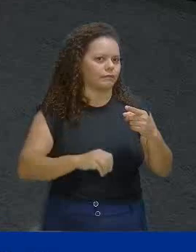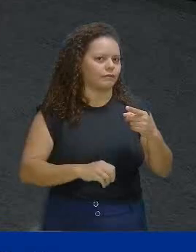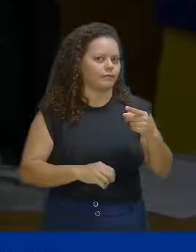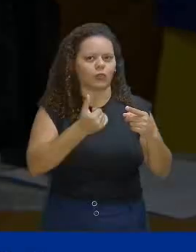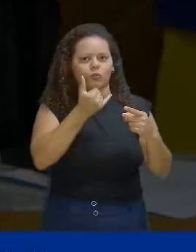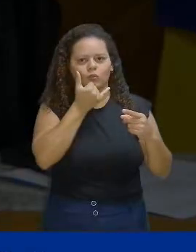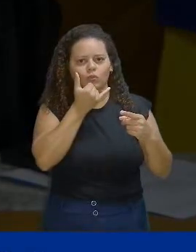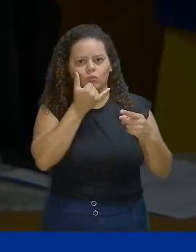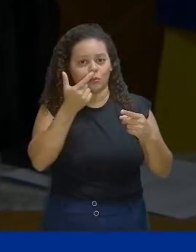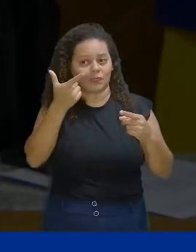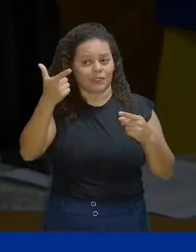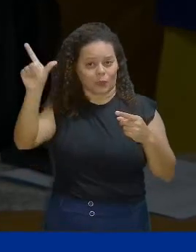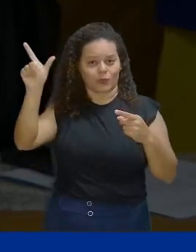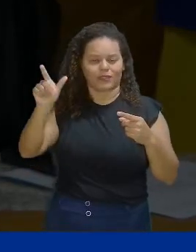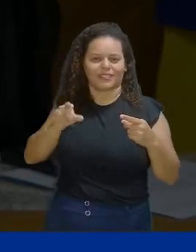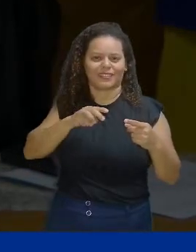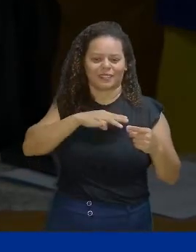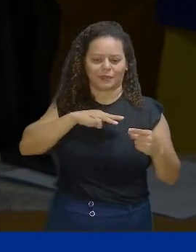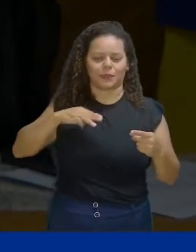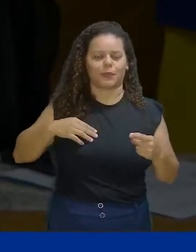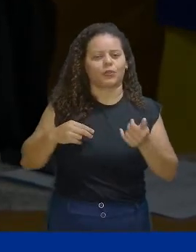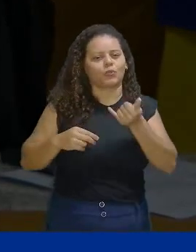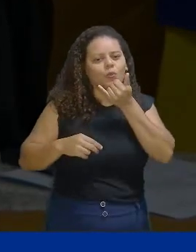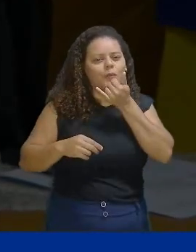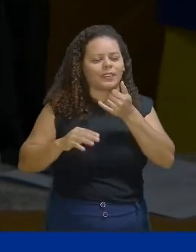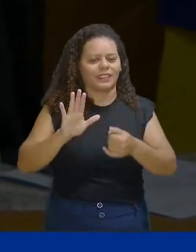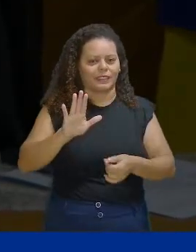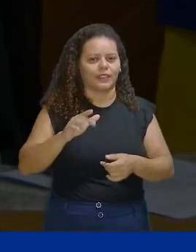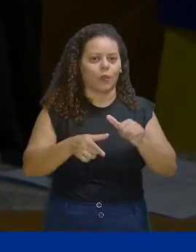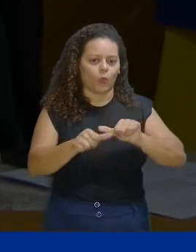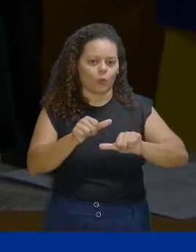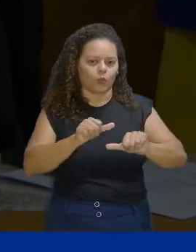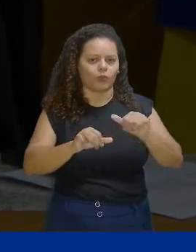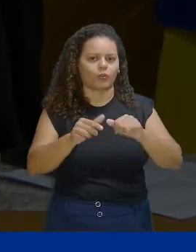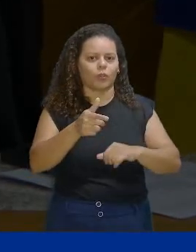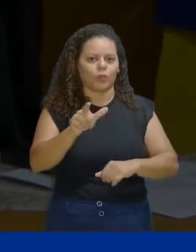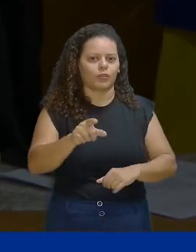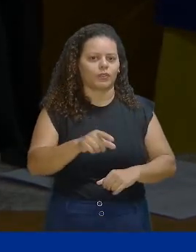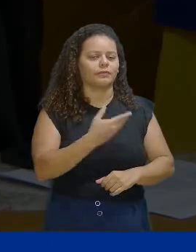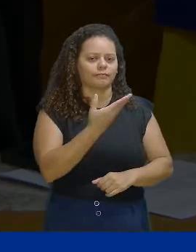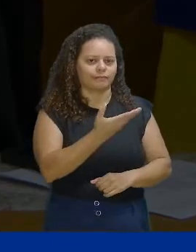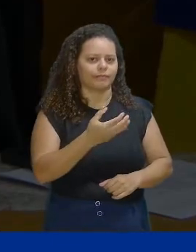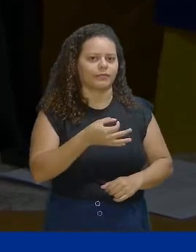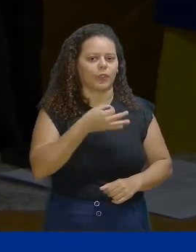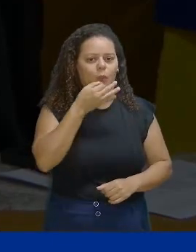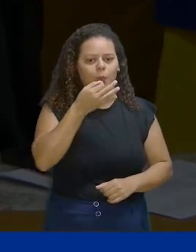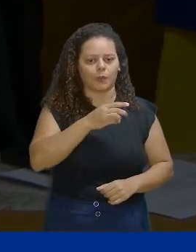representante do Ministério Público, desculpa, doutora, mas eu gostaria de ouvi-la.